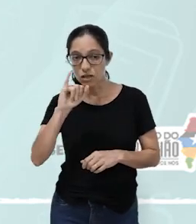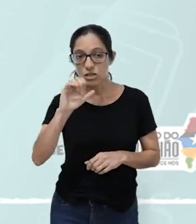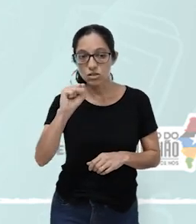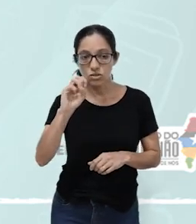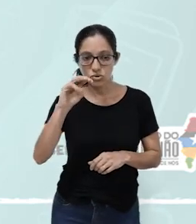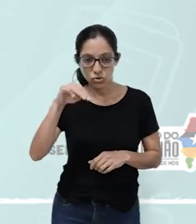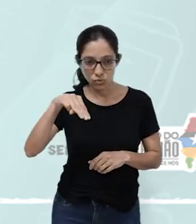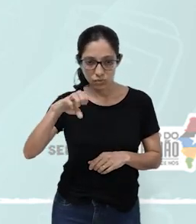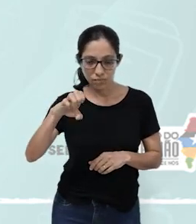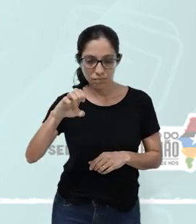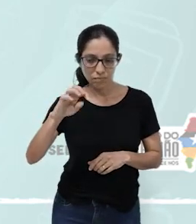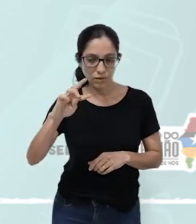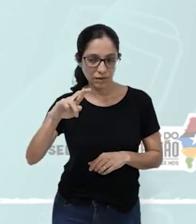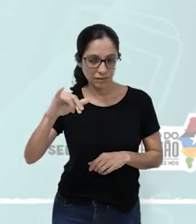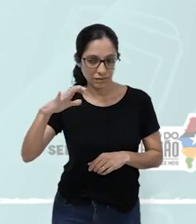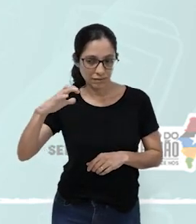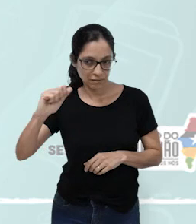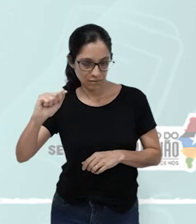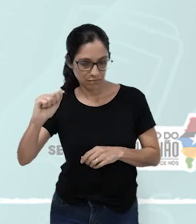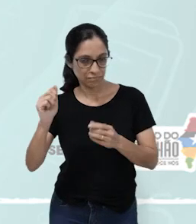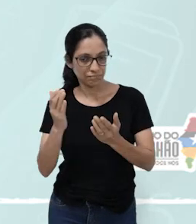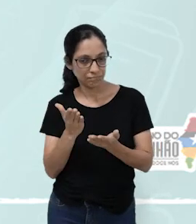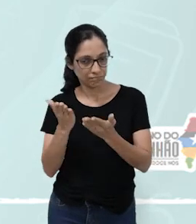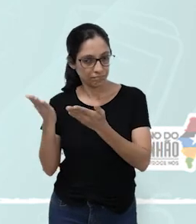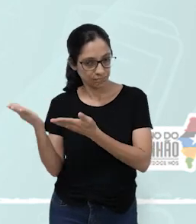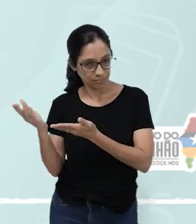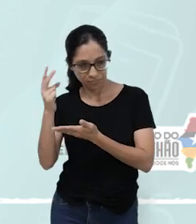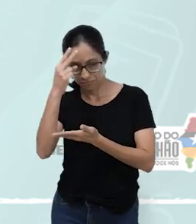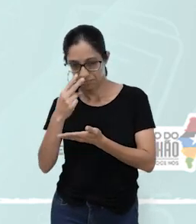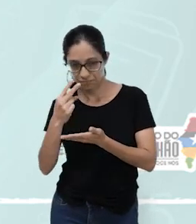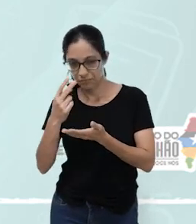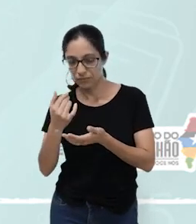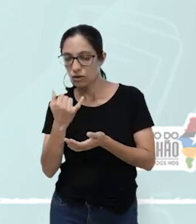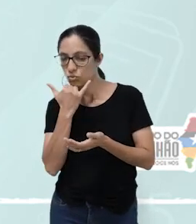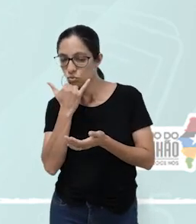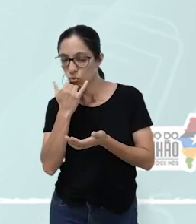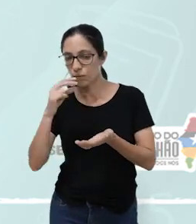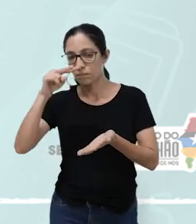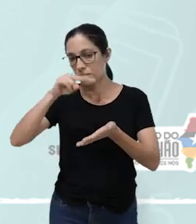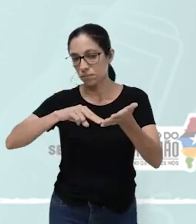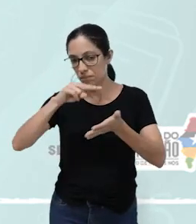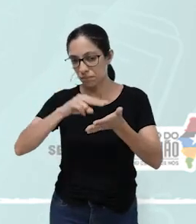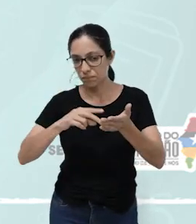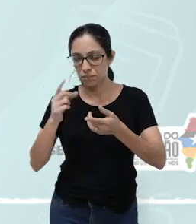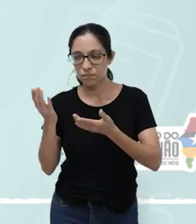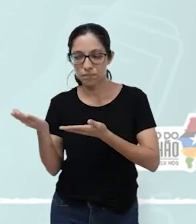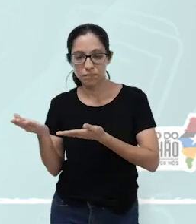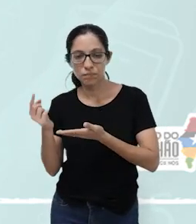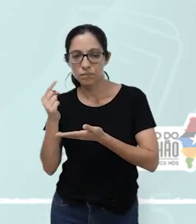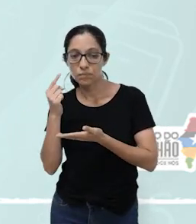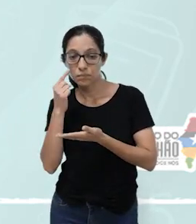resistência, não havendo o quê? Movimento. É a força que explica o fato que ocorre a produção de